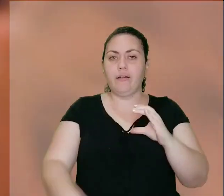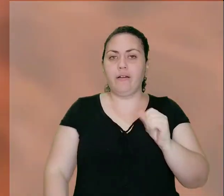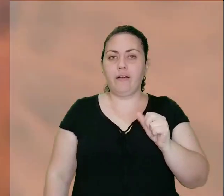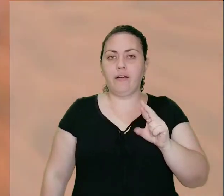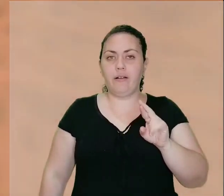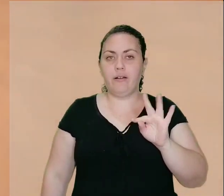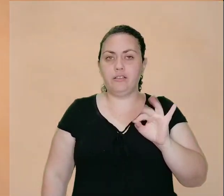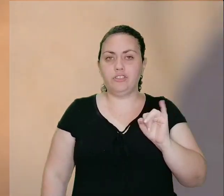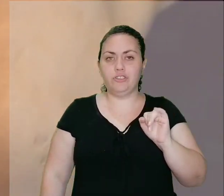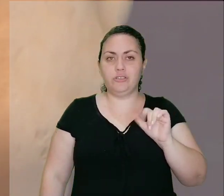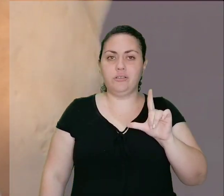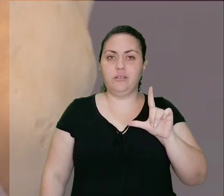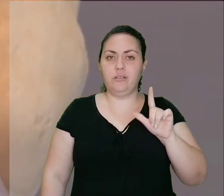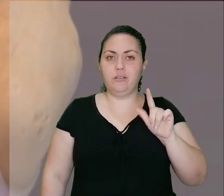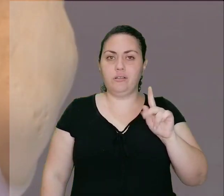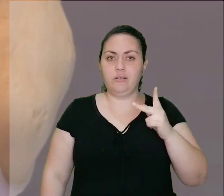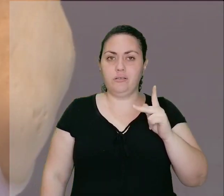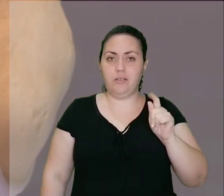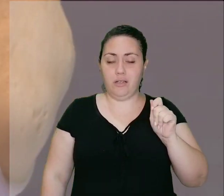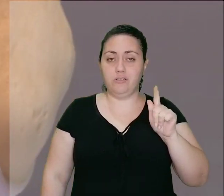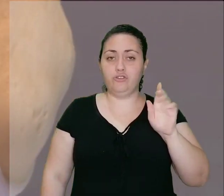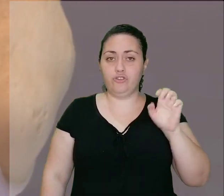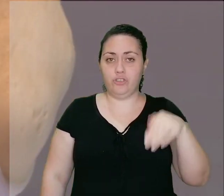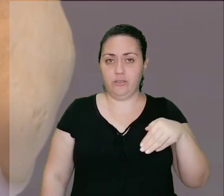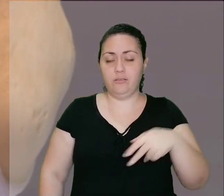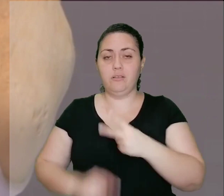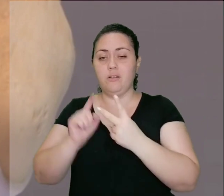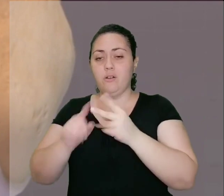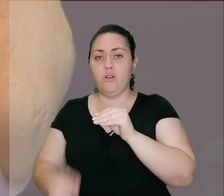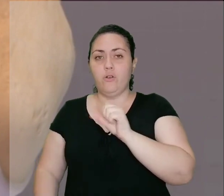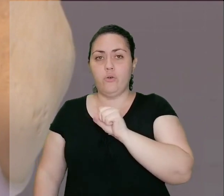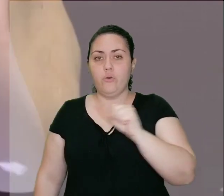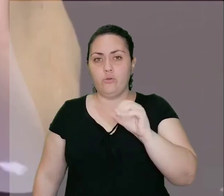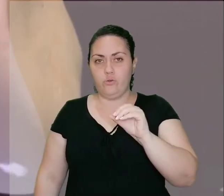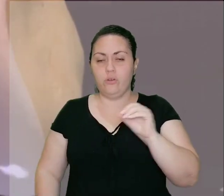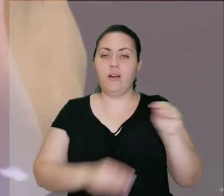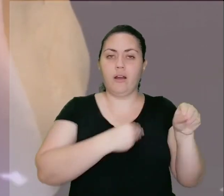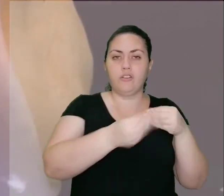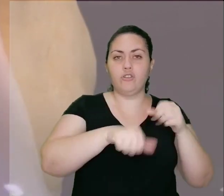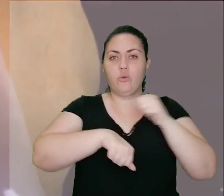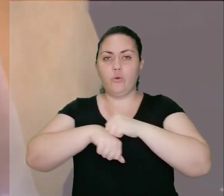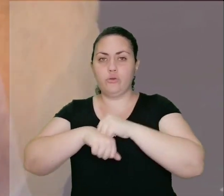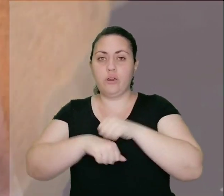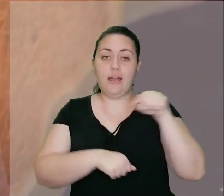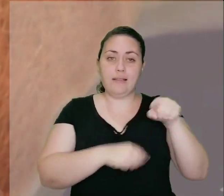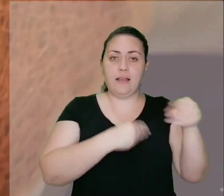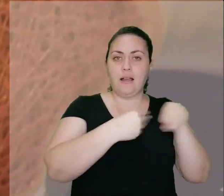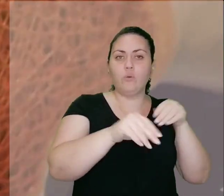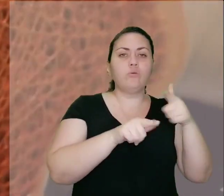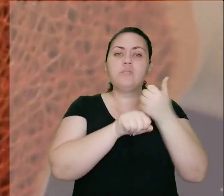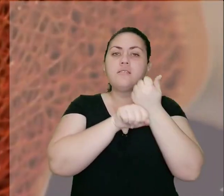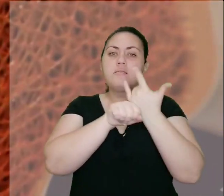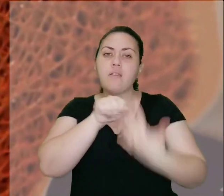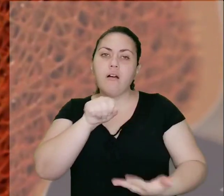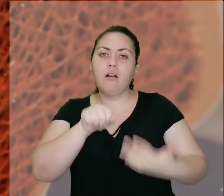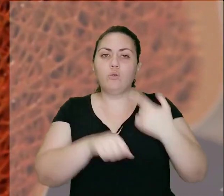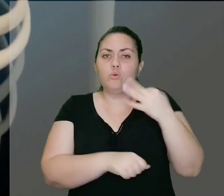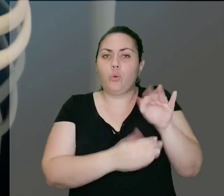osso. A cartilagem não apresenta vasos sanguíneos e nervos. Isso quer dizer que ela não sangra e nem sente